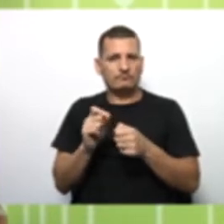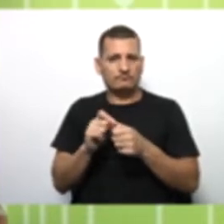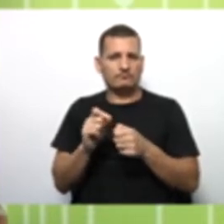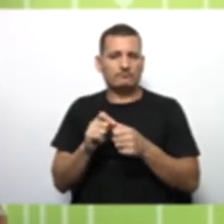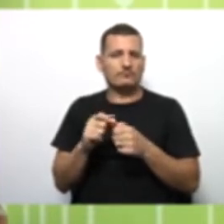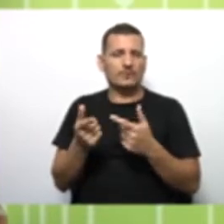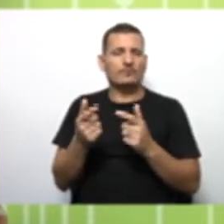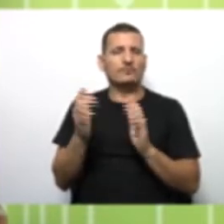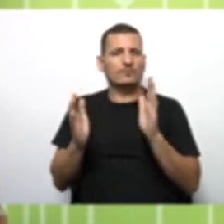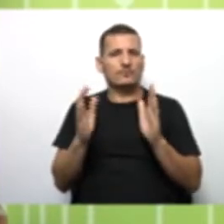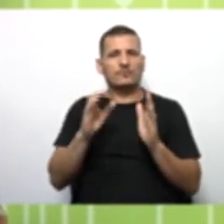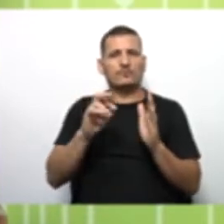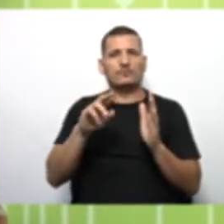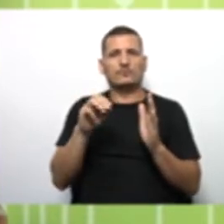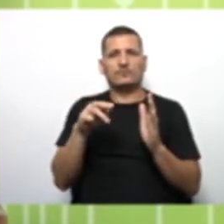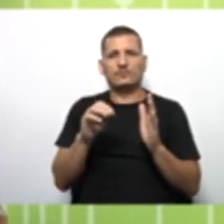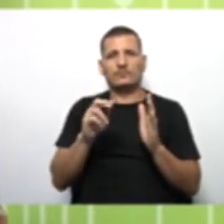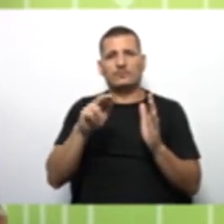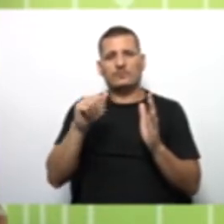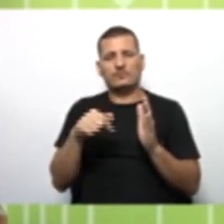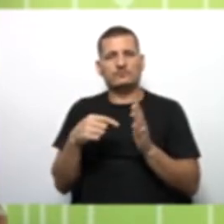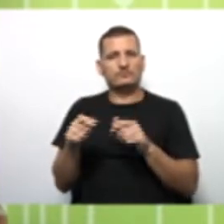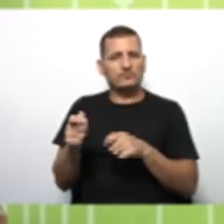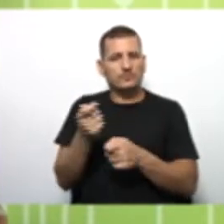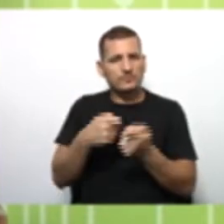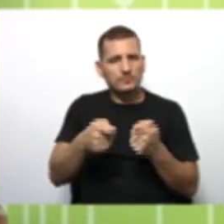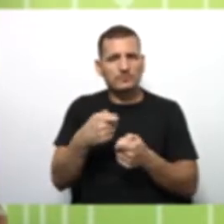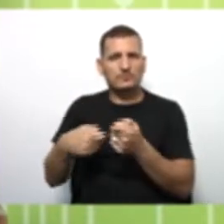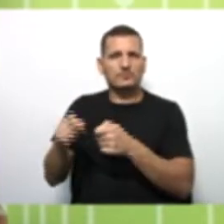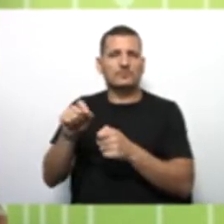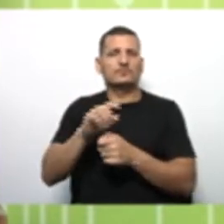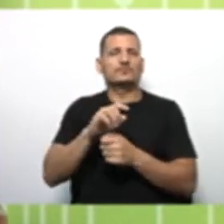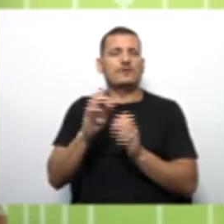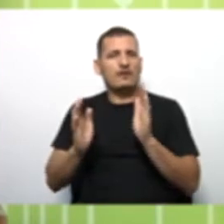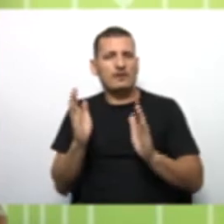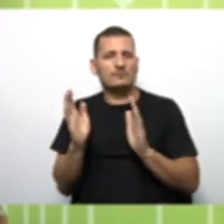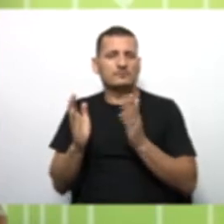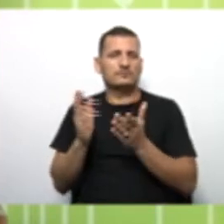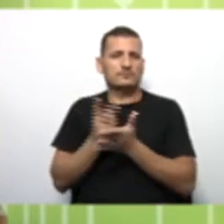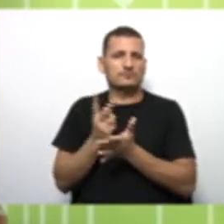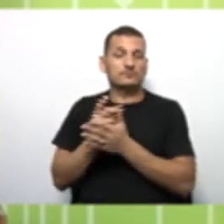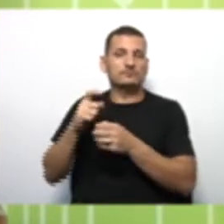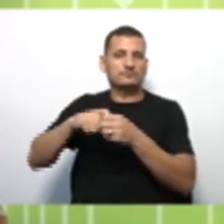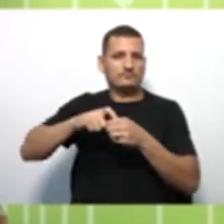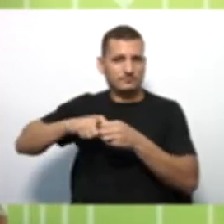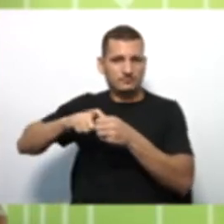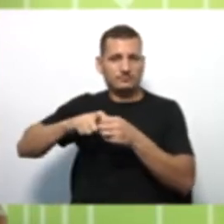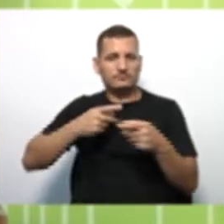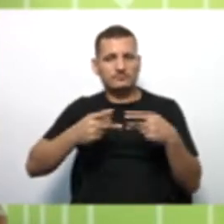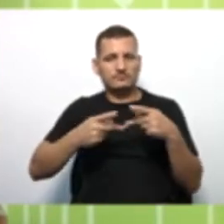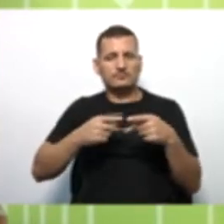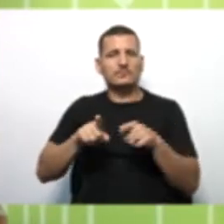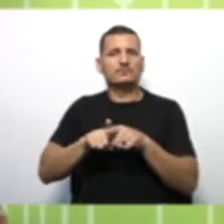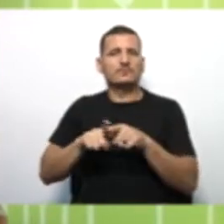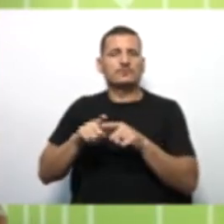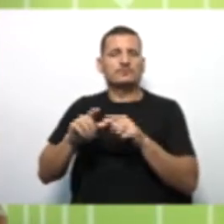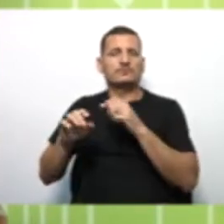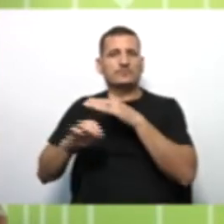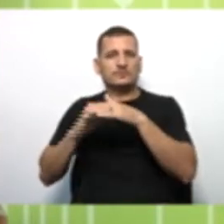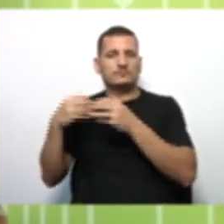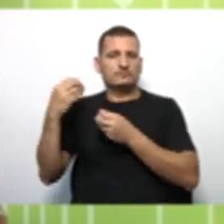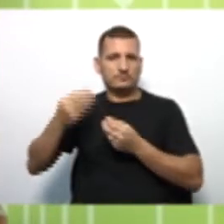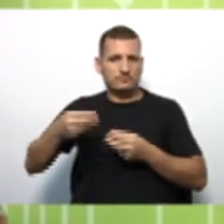ele de forma rápida, ou então eu posso contratar uma outra pessoa para ajudar. Riscos organizacionais. Se eu não tenho apoio dentro